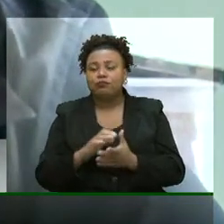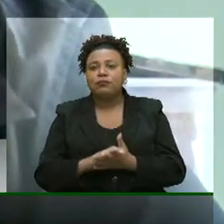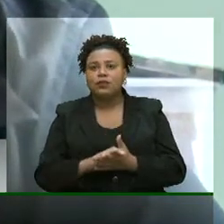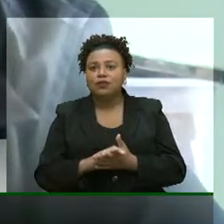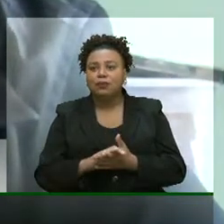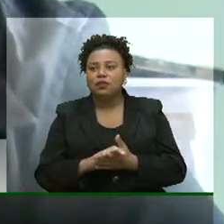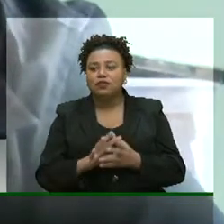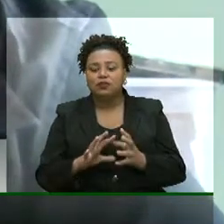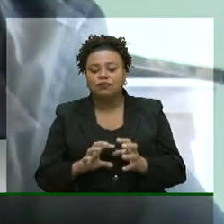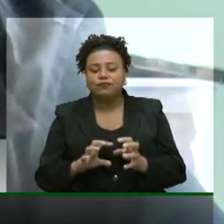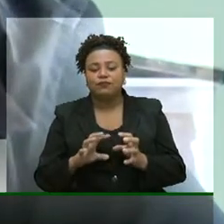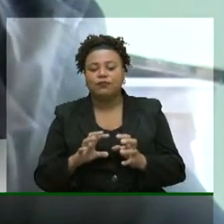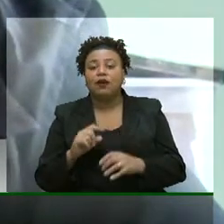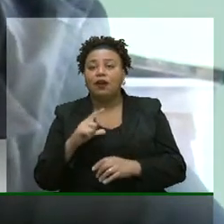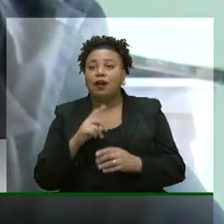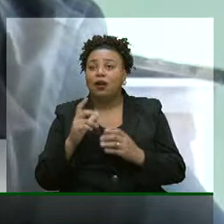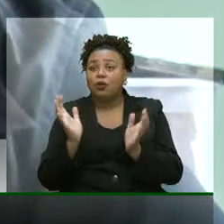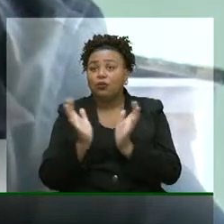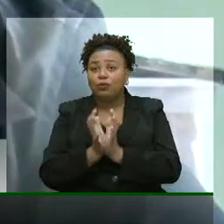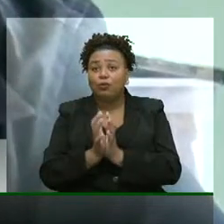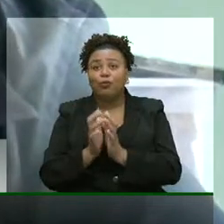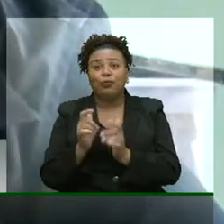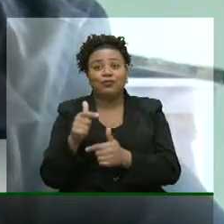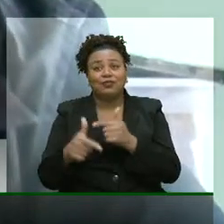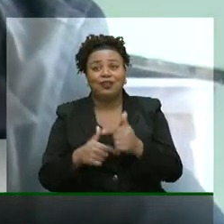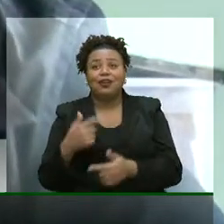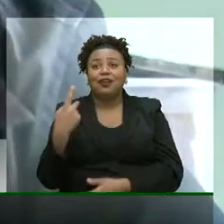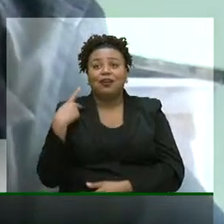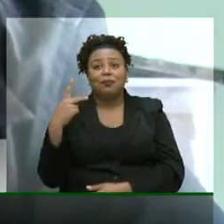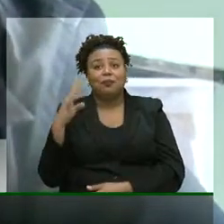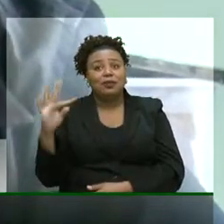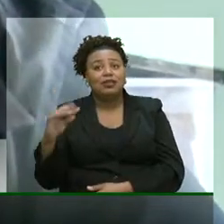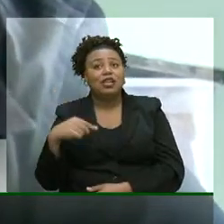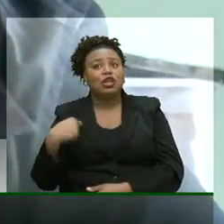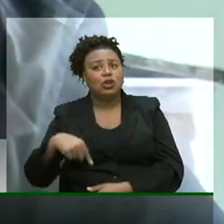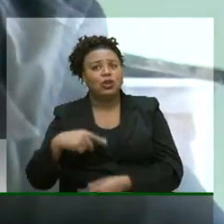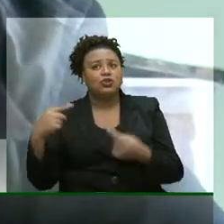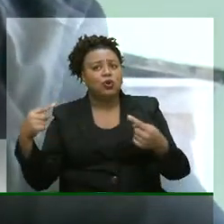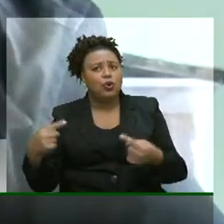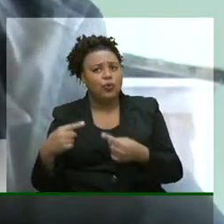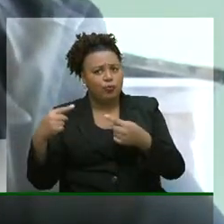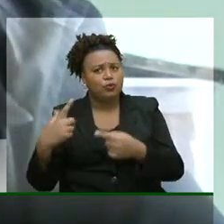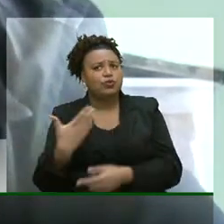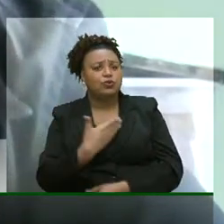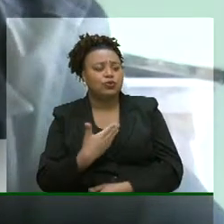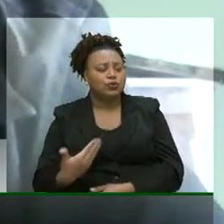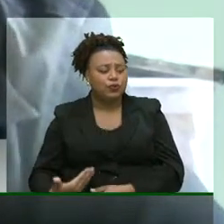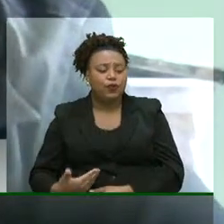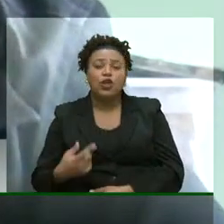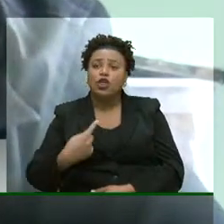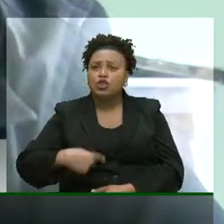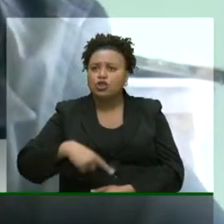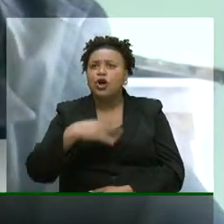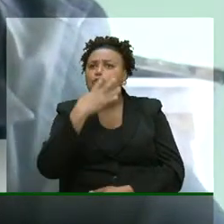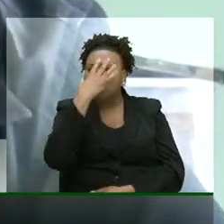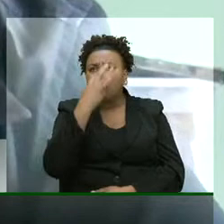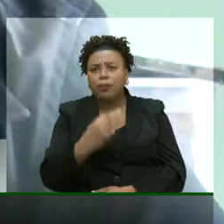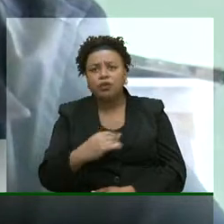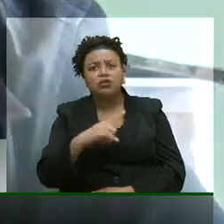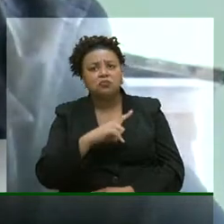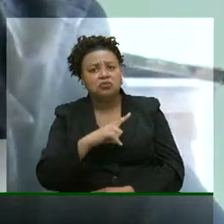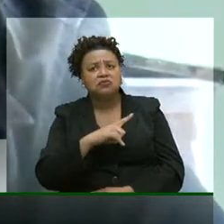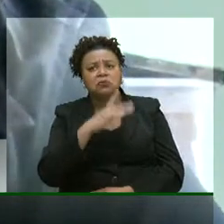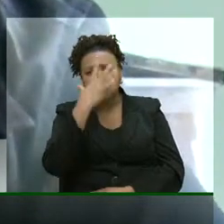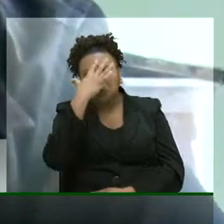à bancada do Partido dos Trabalhadores, nós que somos oposição ao atual governo, nós compreendemos, tivemos